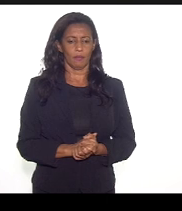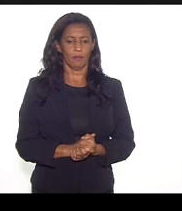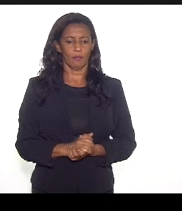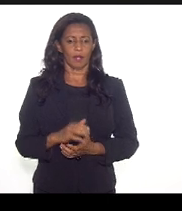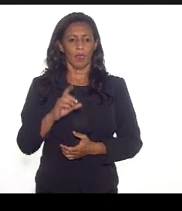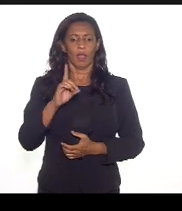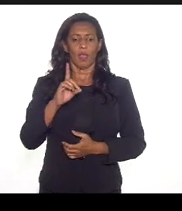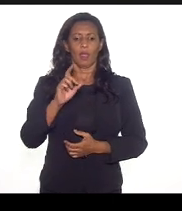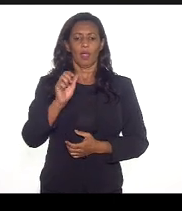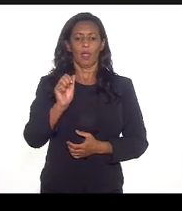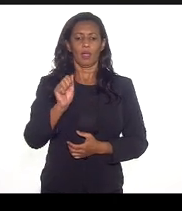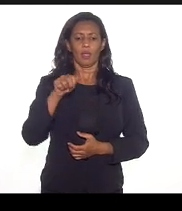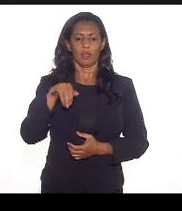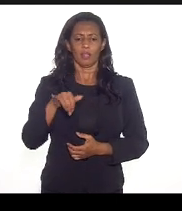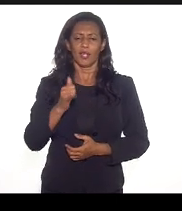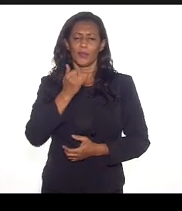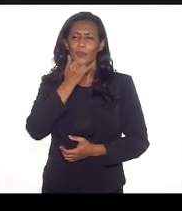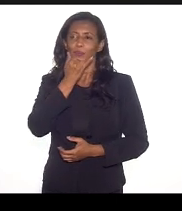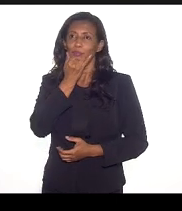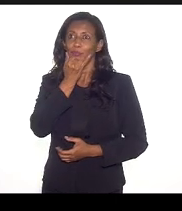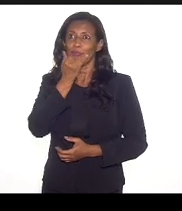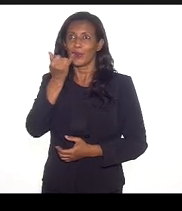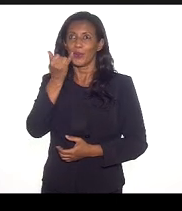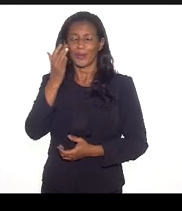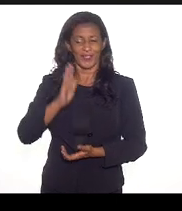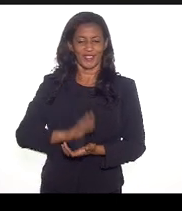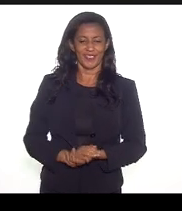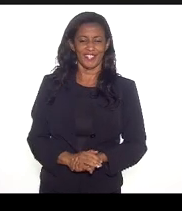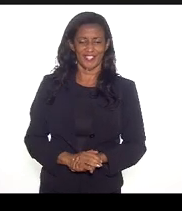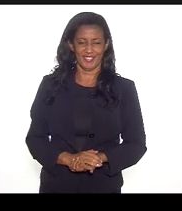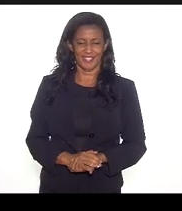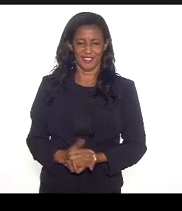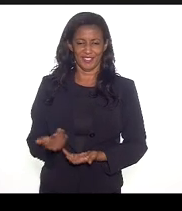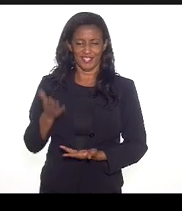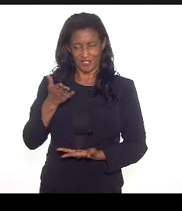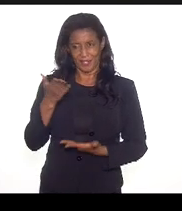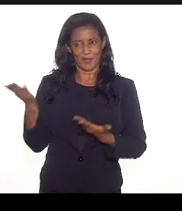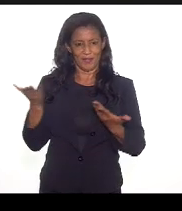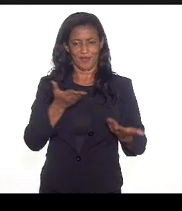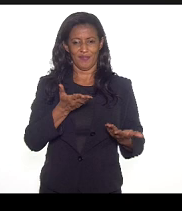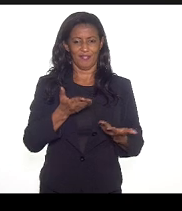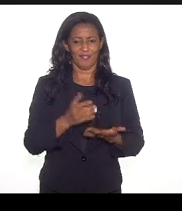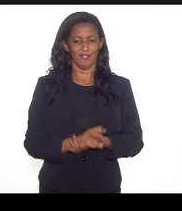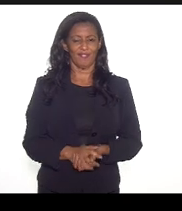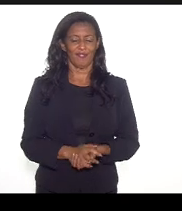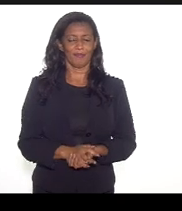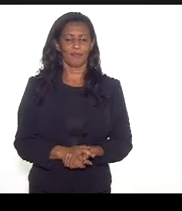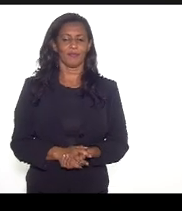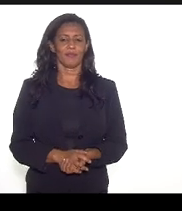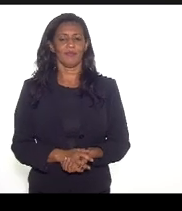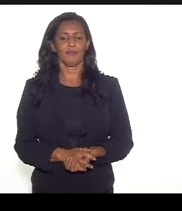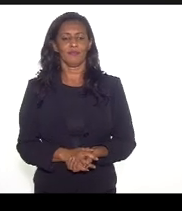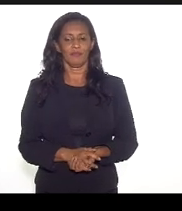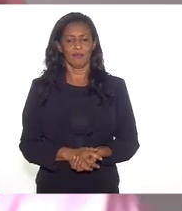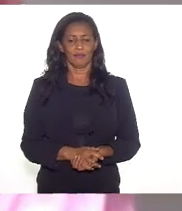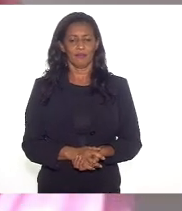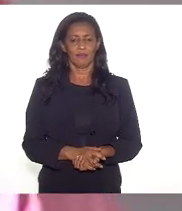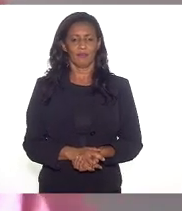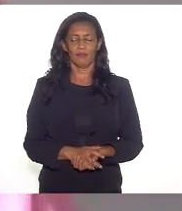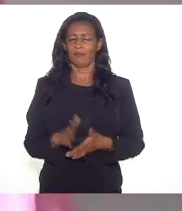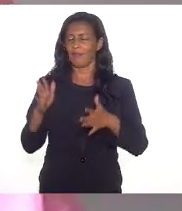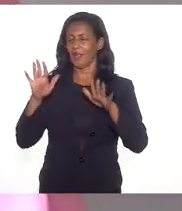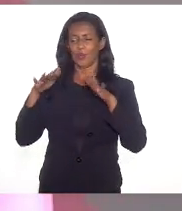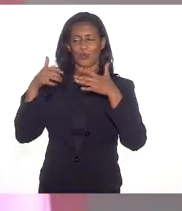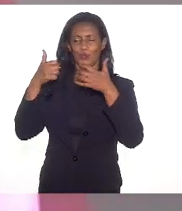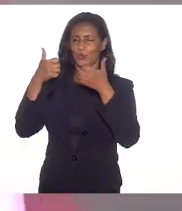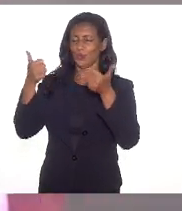Dani, perdão, Dani, eu tinha esquecido. Você tinha pedido para falar, fazer sua declaração. Sim. Não, mas tudo bem